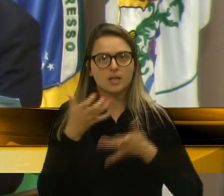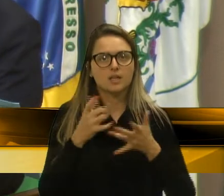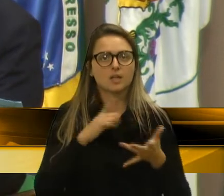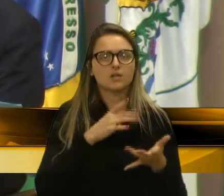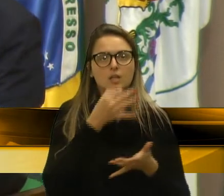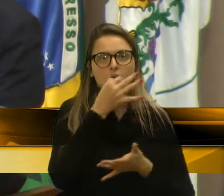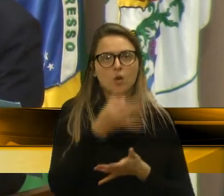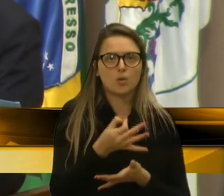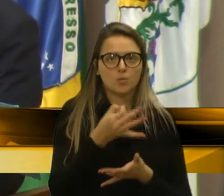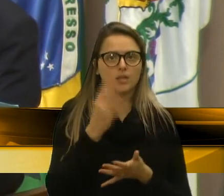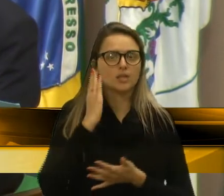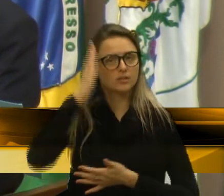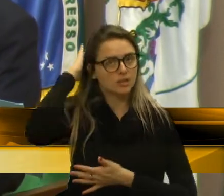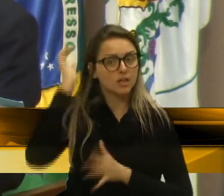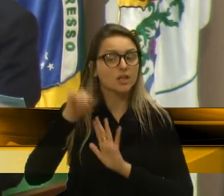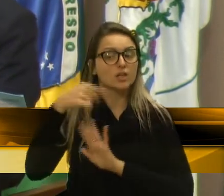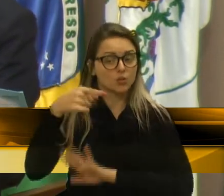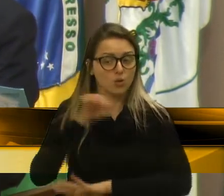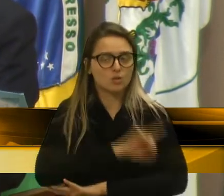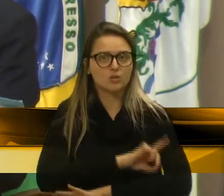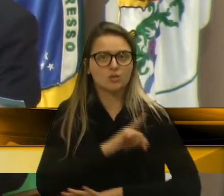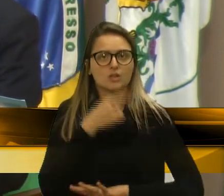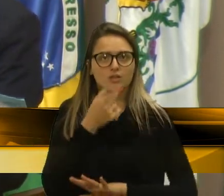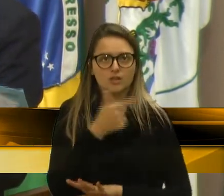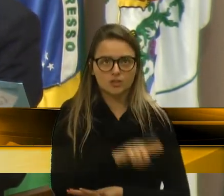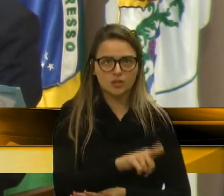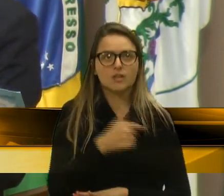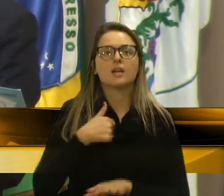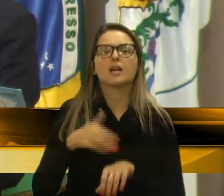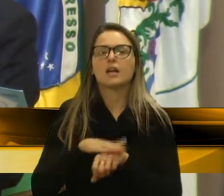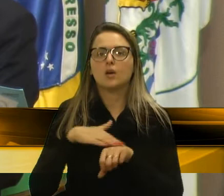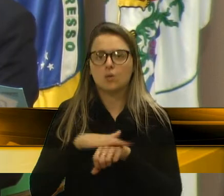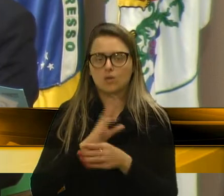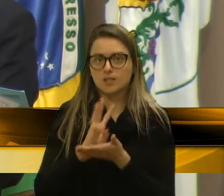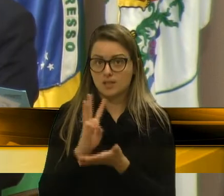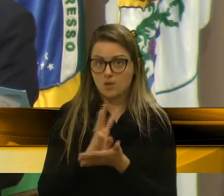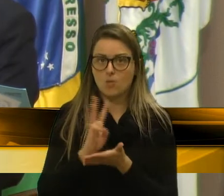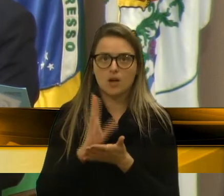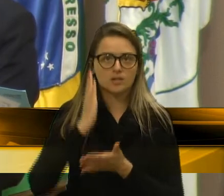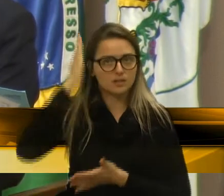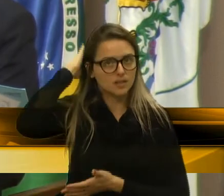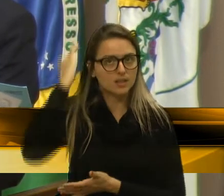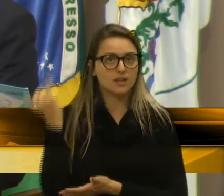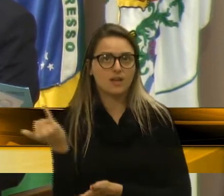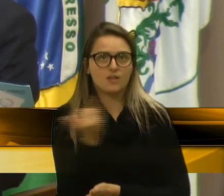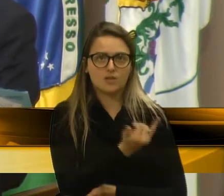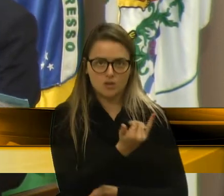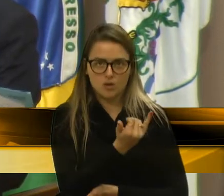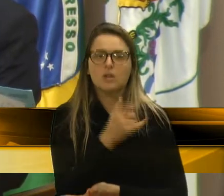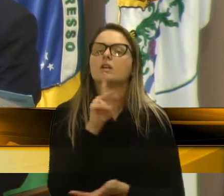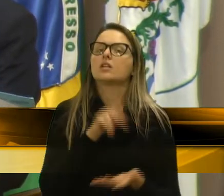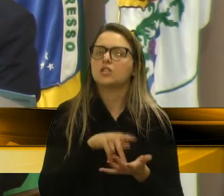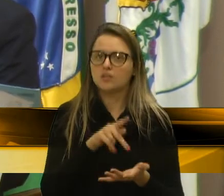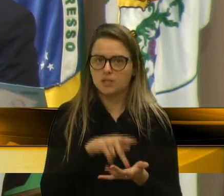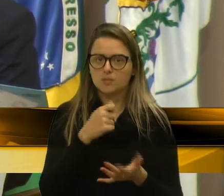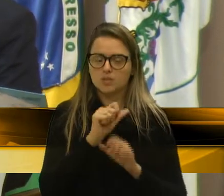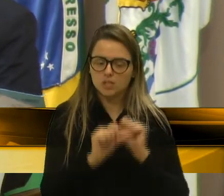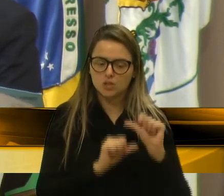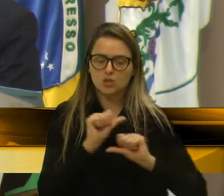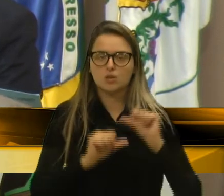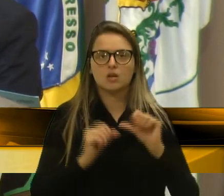depois ele retorna no dia seguinte. Eu acabei falando com ele por WhatsApp e ele mandou o recado, né? E disse que realmente tem que mudar a